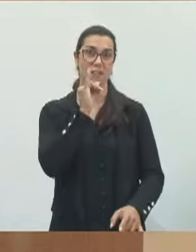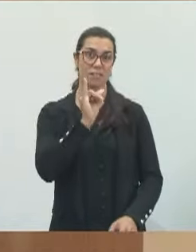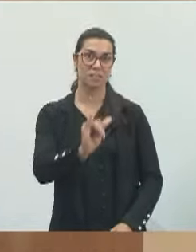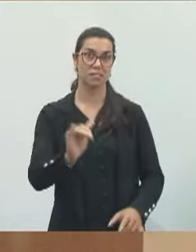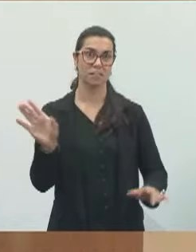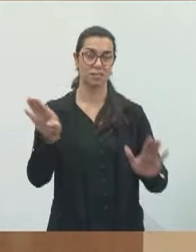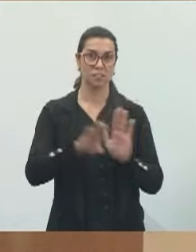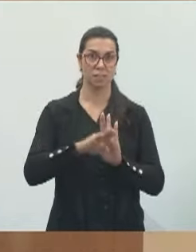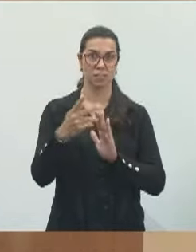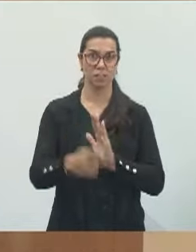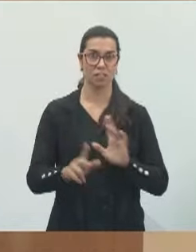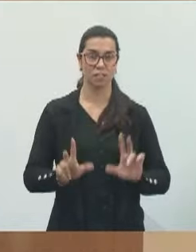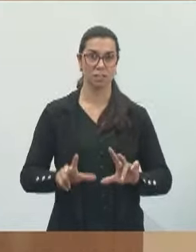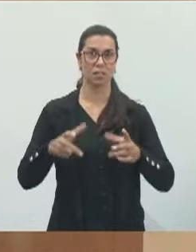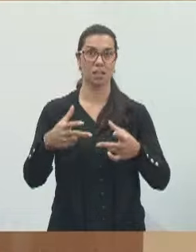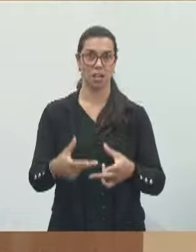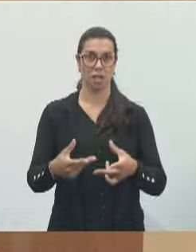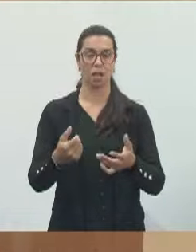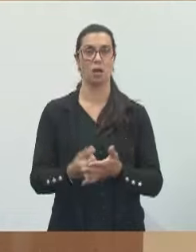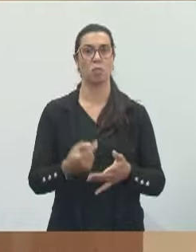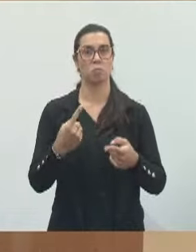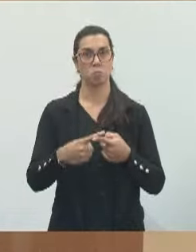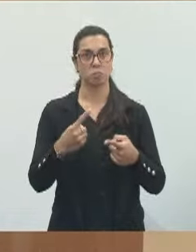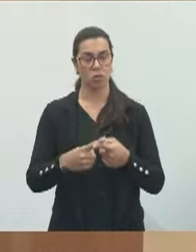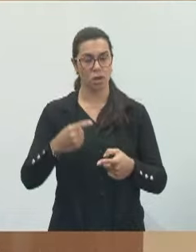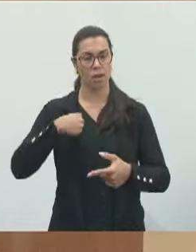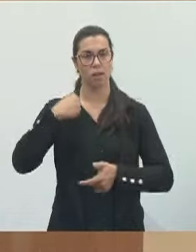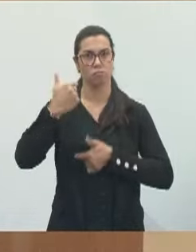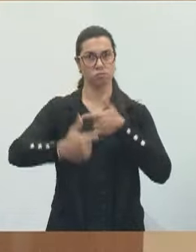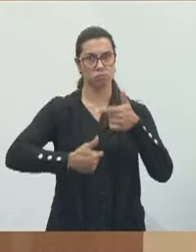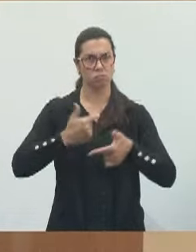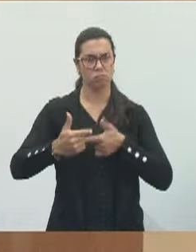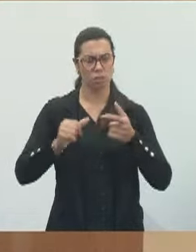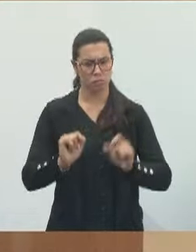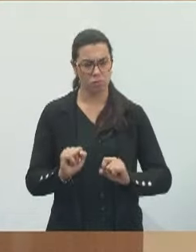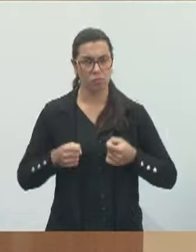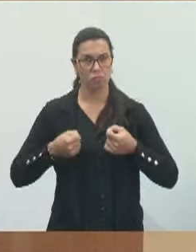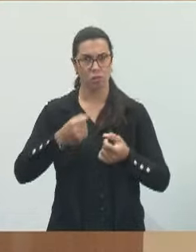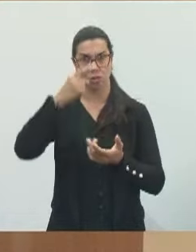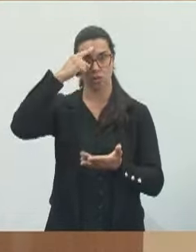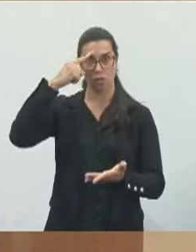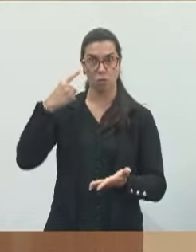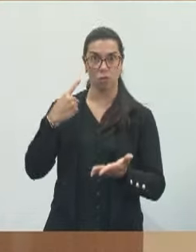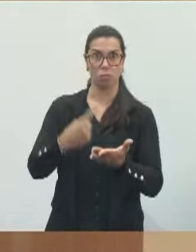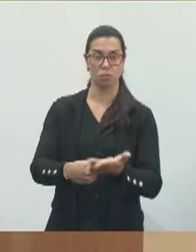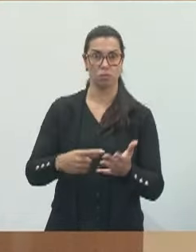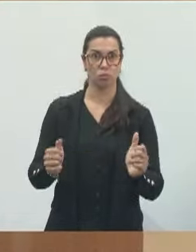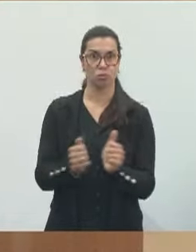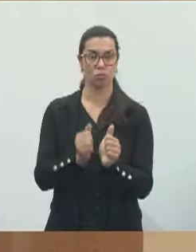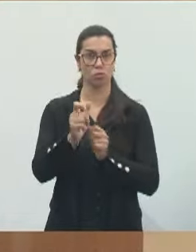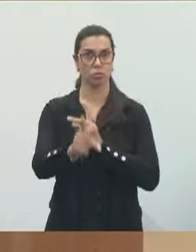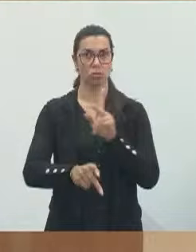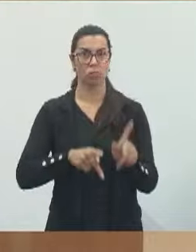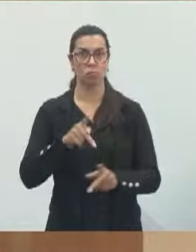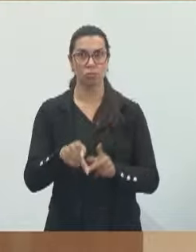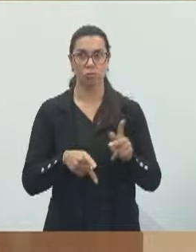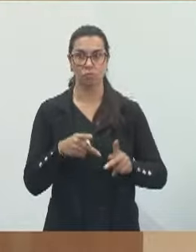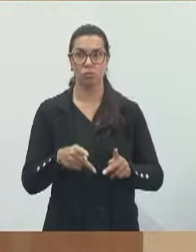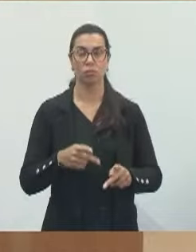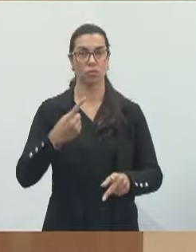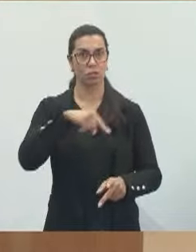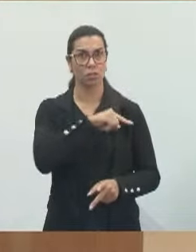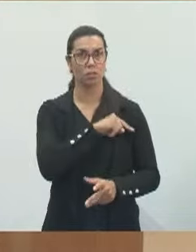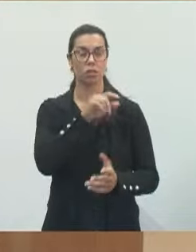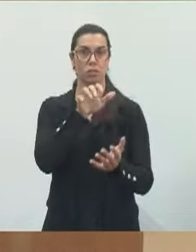essa casa pelo segundo mandato, pelo mérito do nosso trabalho, um compromisso só com o povo e com a população da